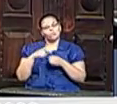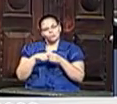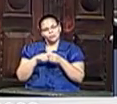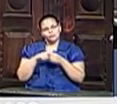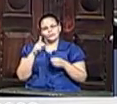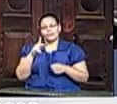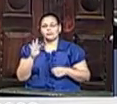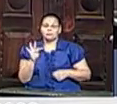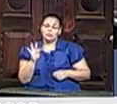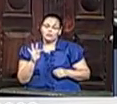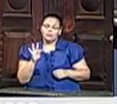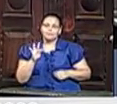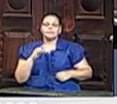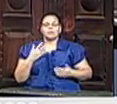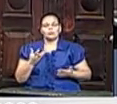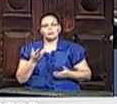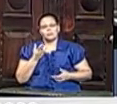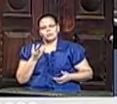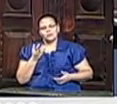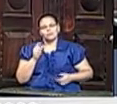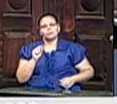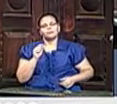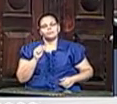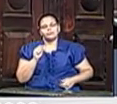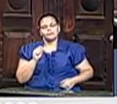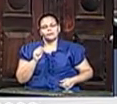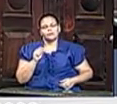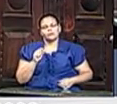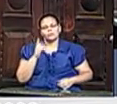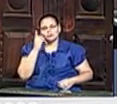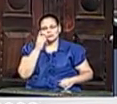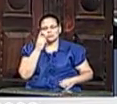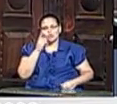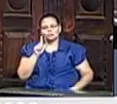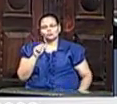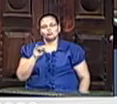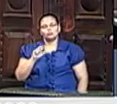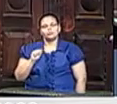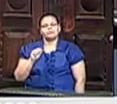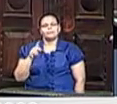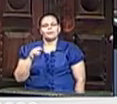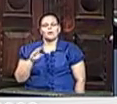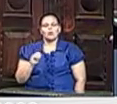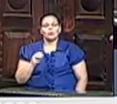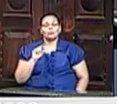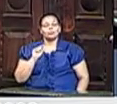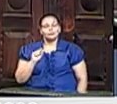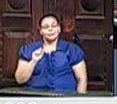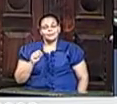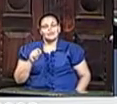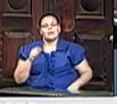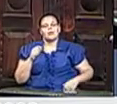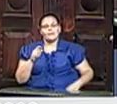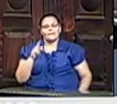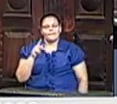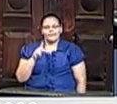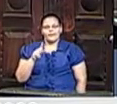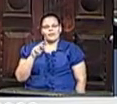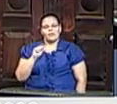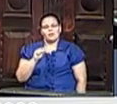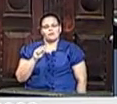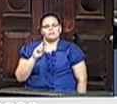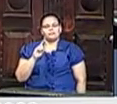quero dizer é que o que eu extraio da intervenção do deputado Luiz Paulo sobre esse ponto, ressaltando que o PSDB também está implicado nas